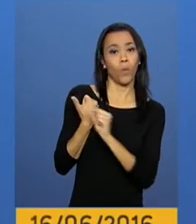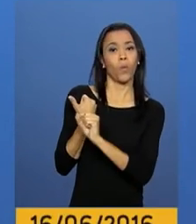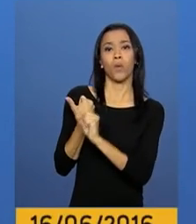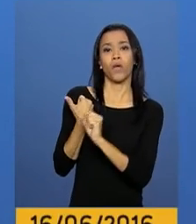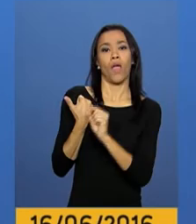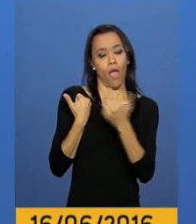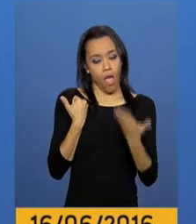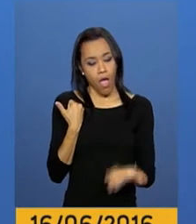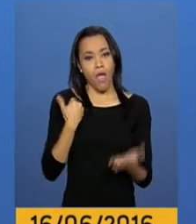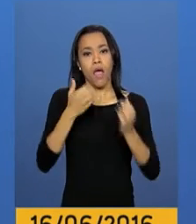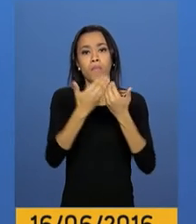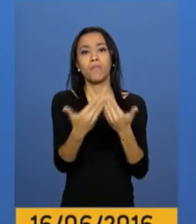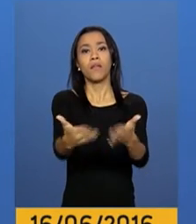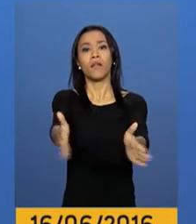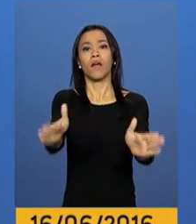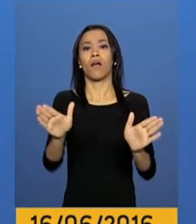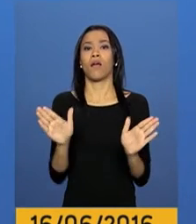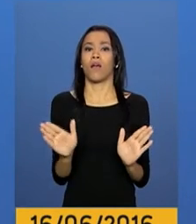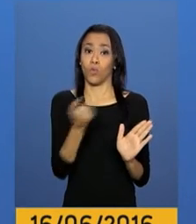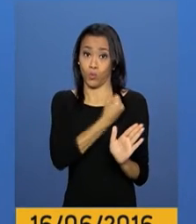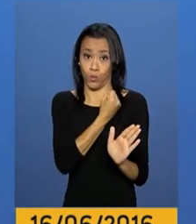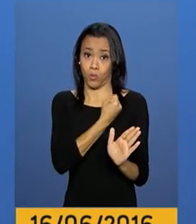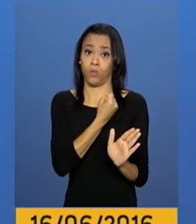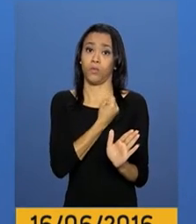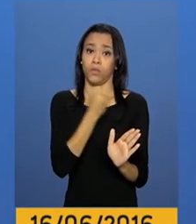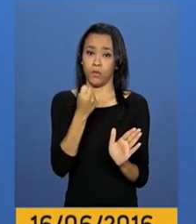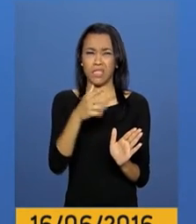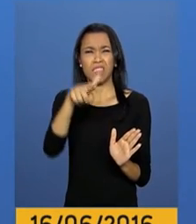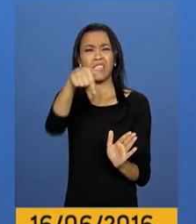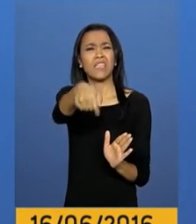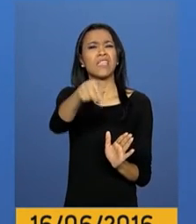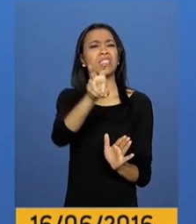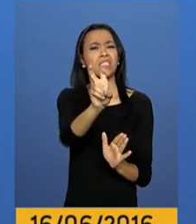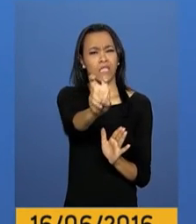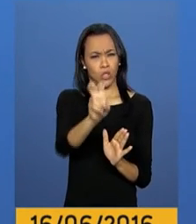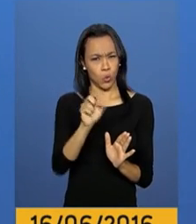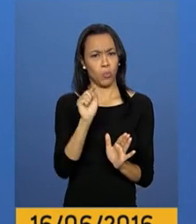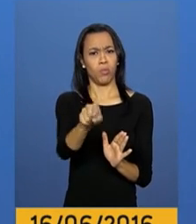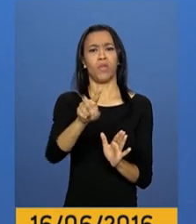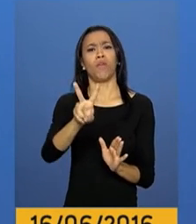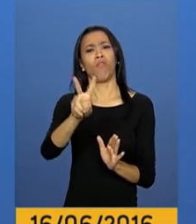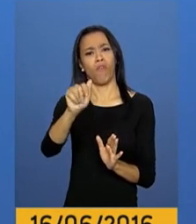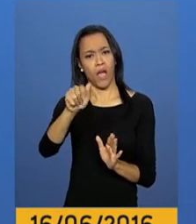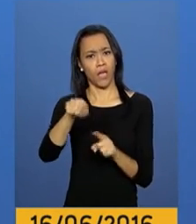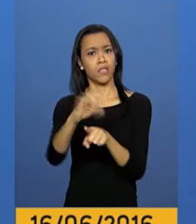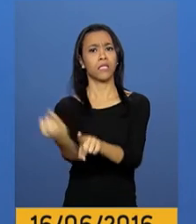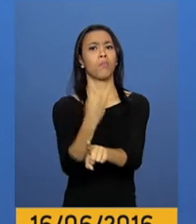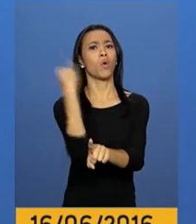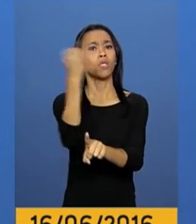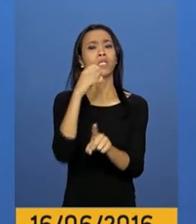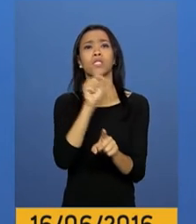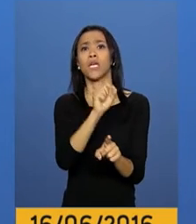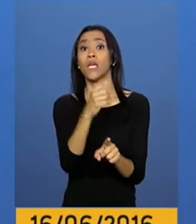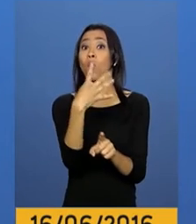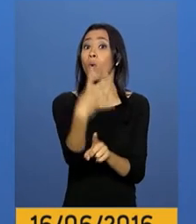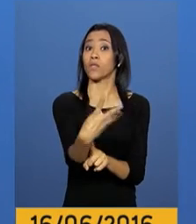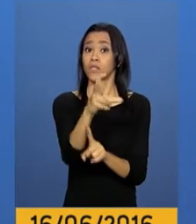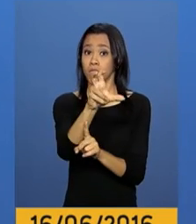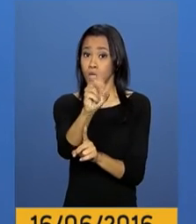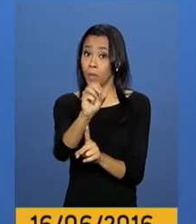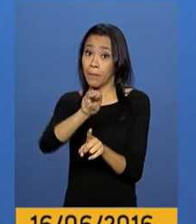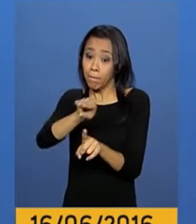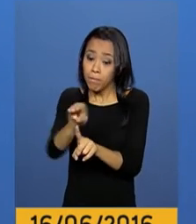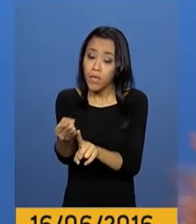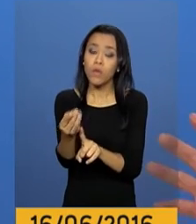essa, de ampliar, até num número significativo, são 75 mil vagas, importando em 450 milhões